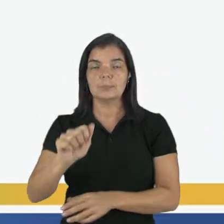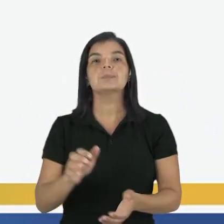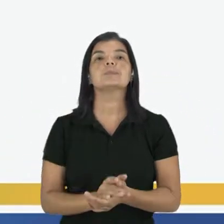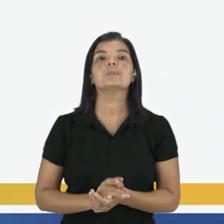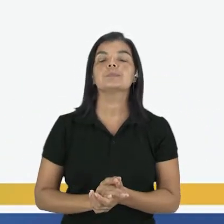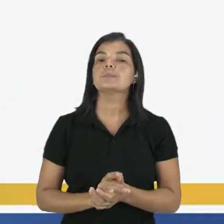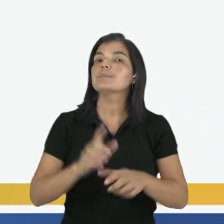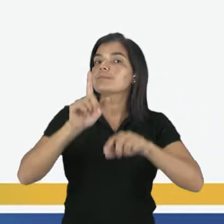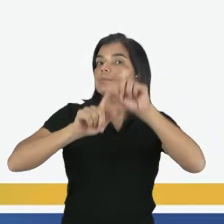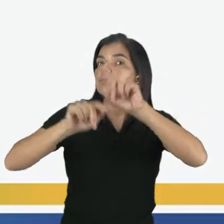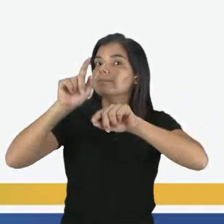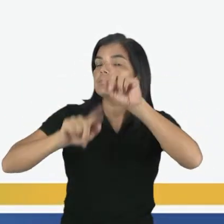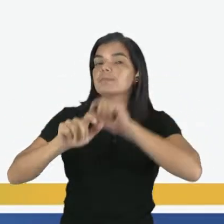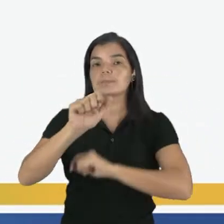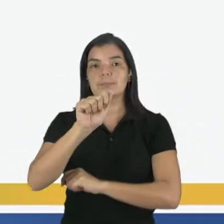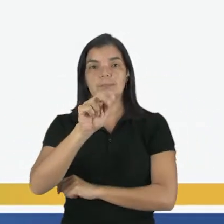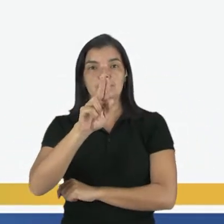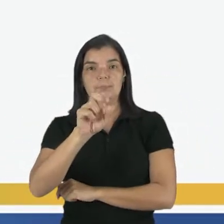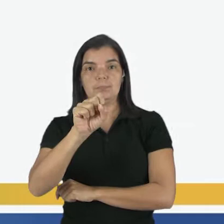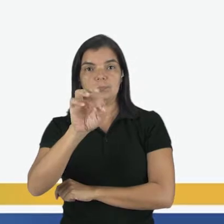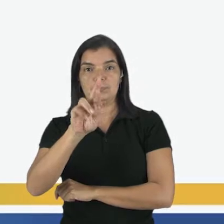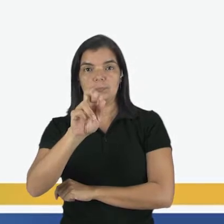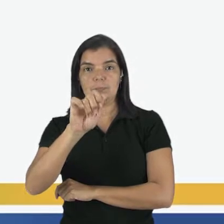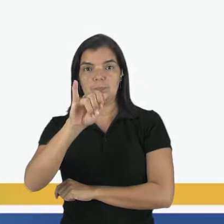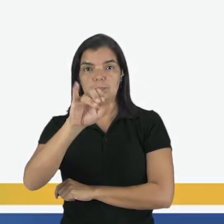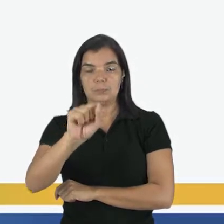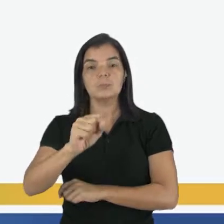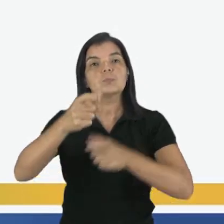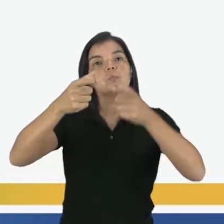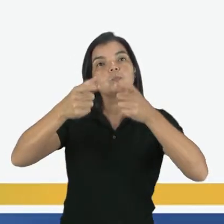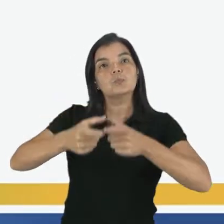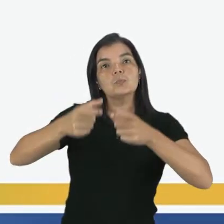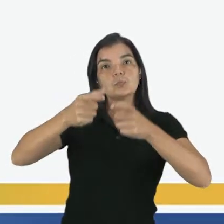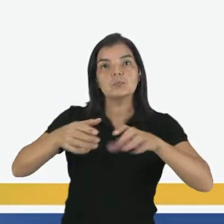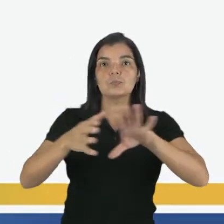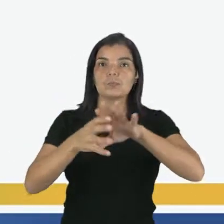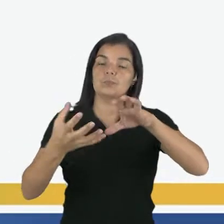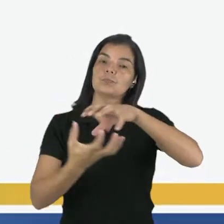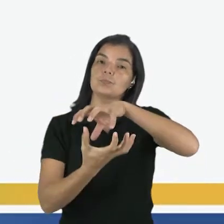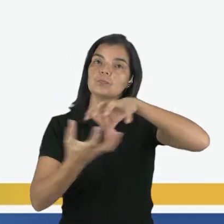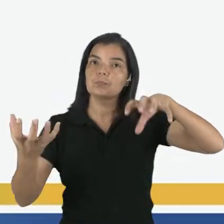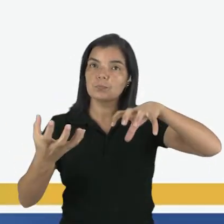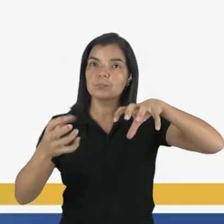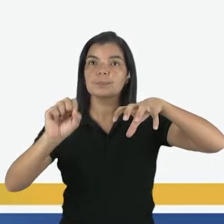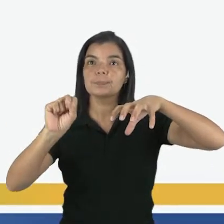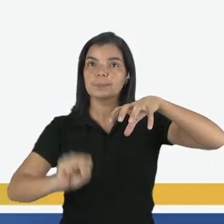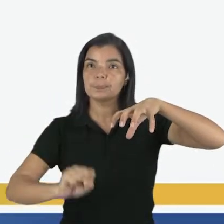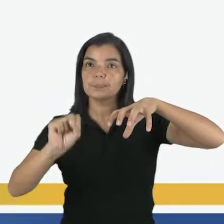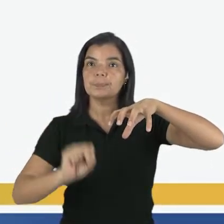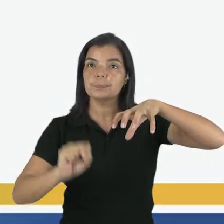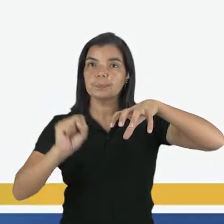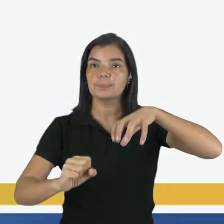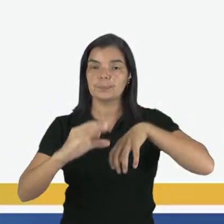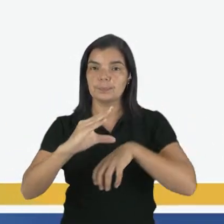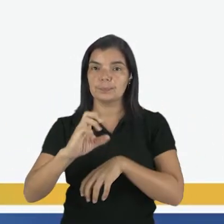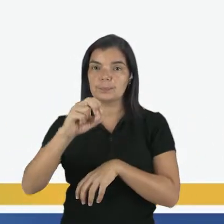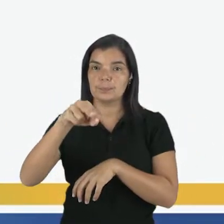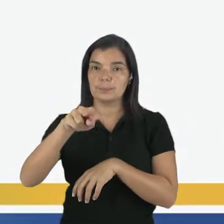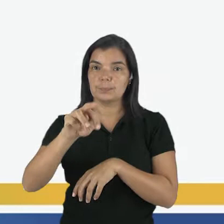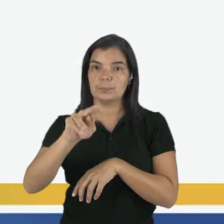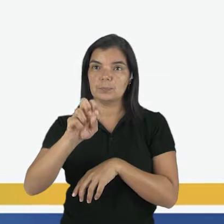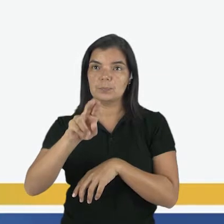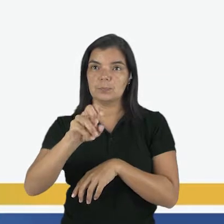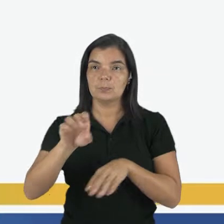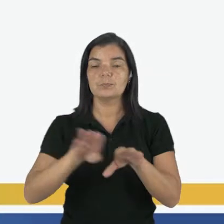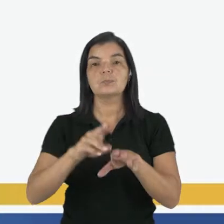As constelações austrais são localizadas no hemisfério celeste sul, como Centauro